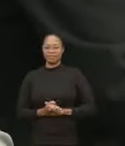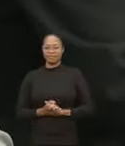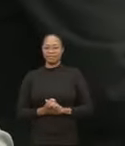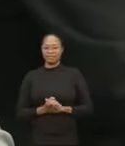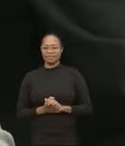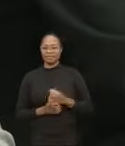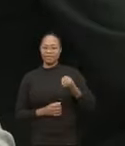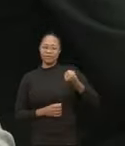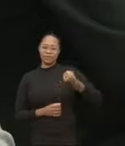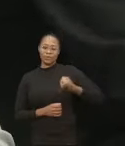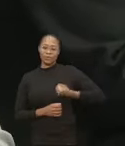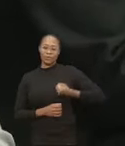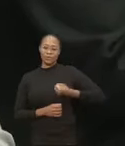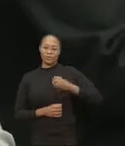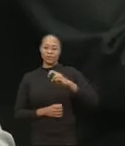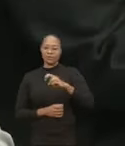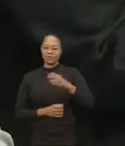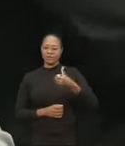número